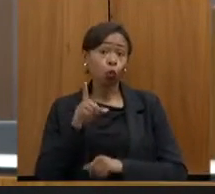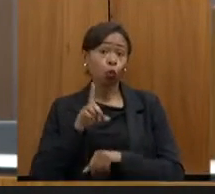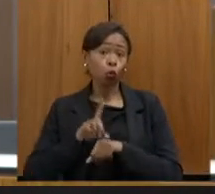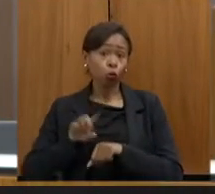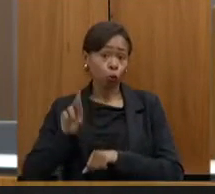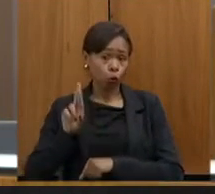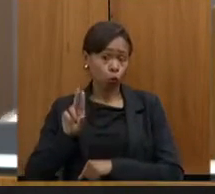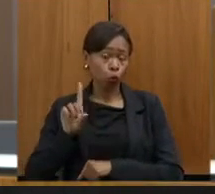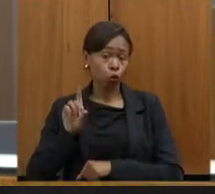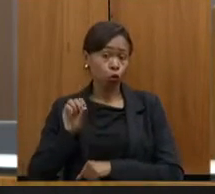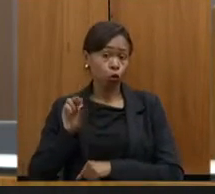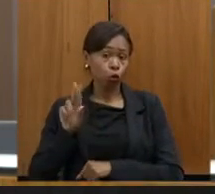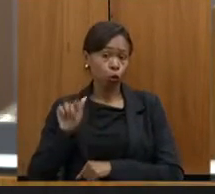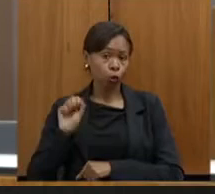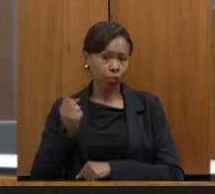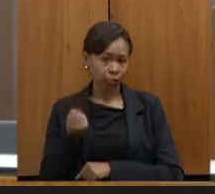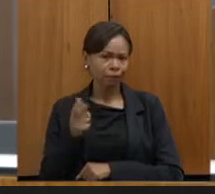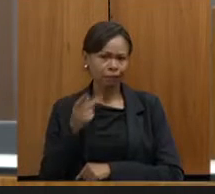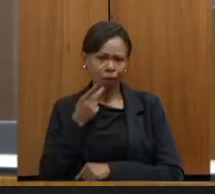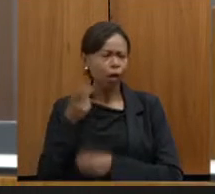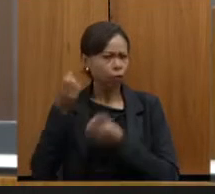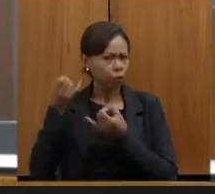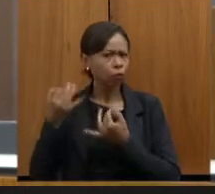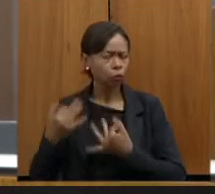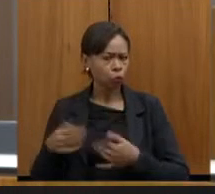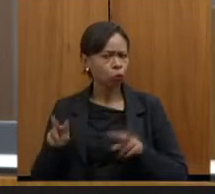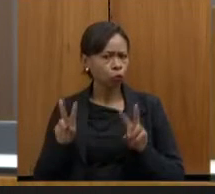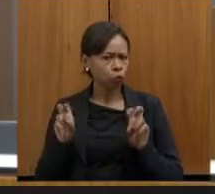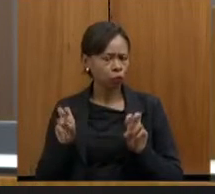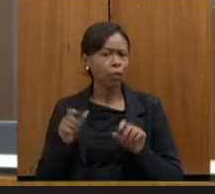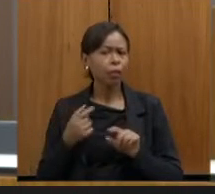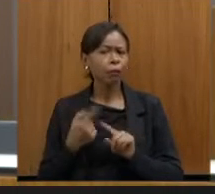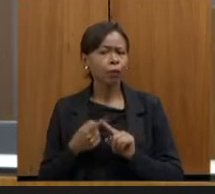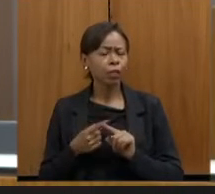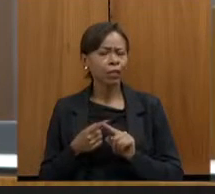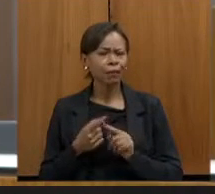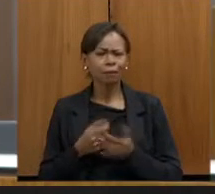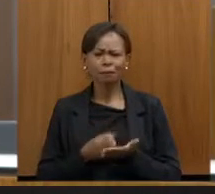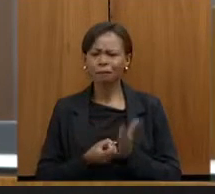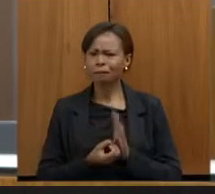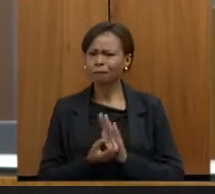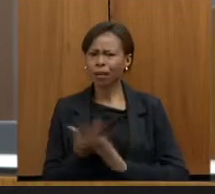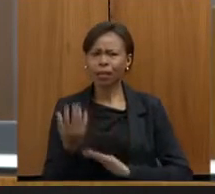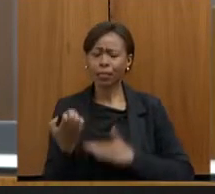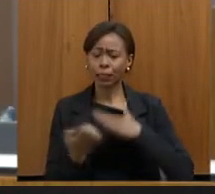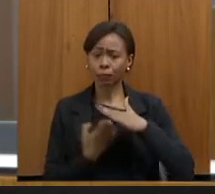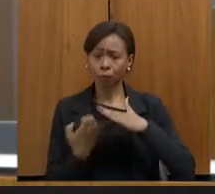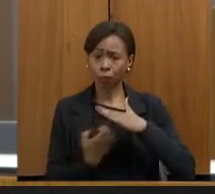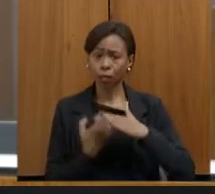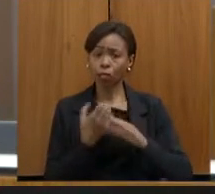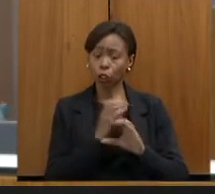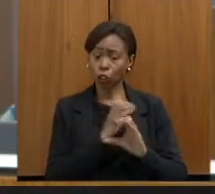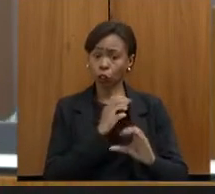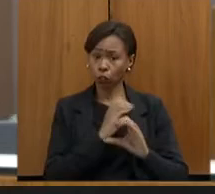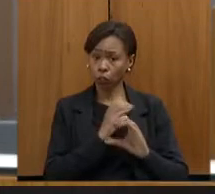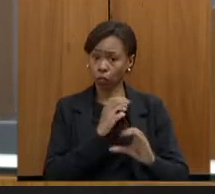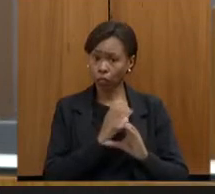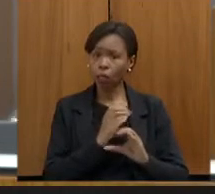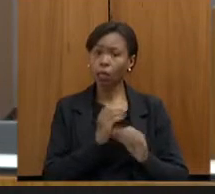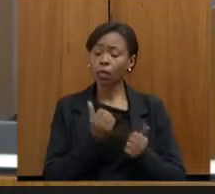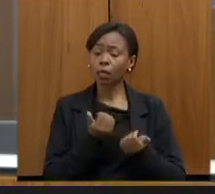fala, é exatamente isso, que muitas empresas de engenharia entregavam ali um produto, um plano